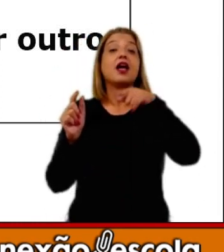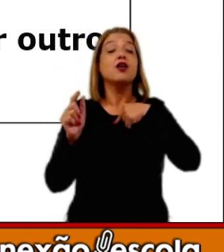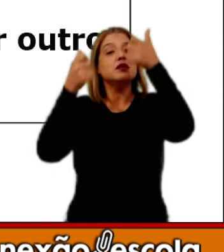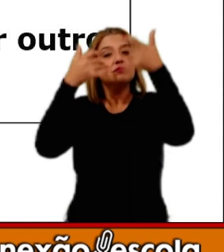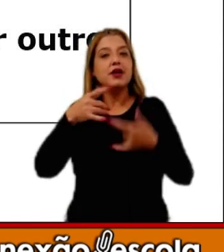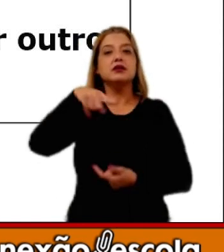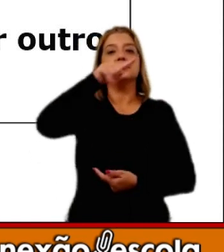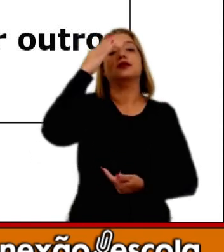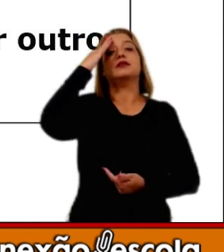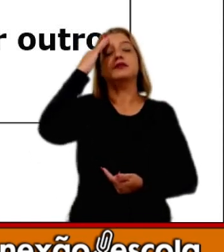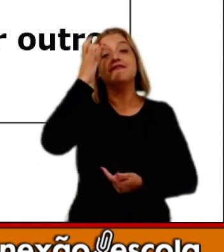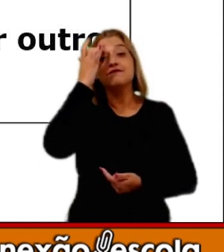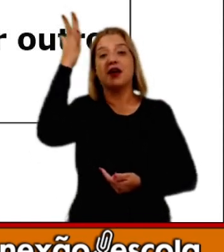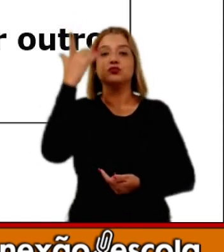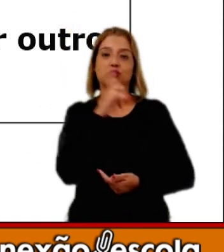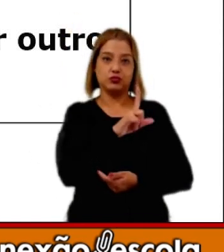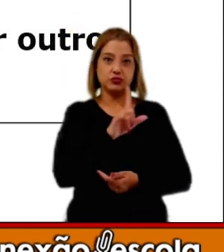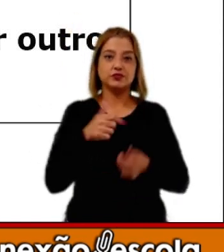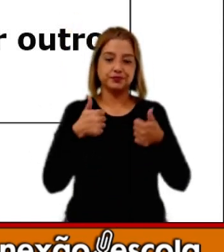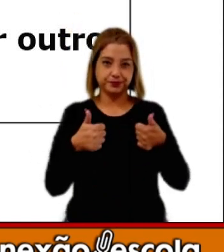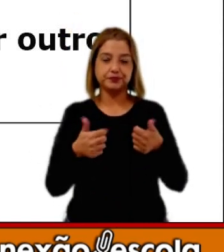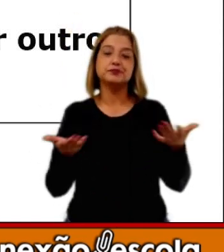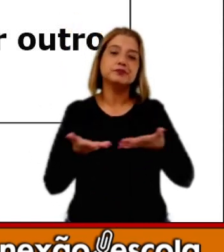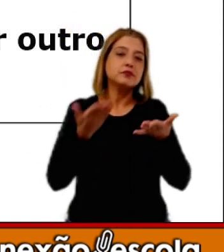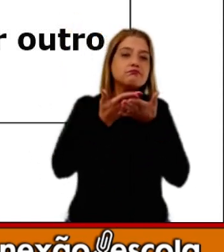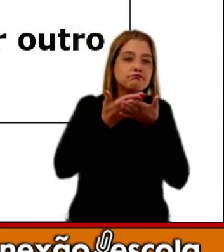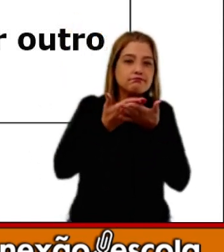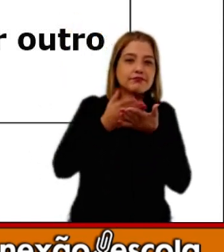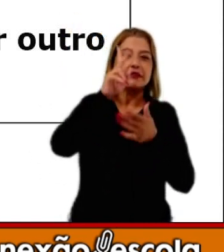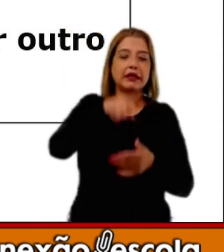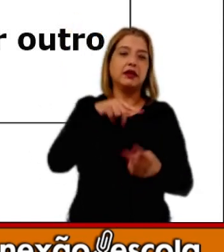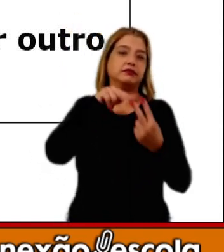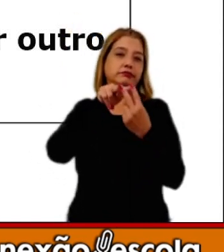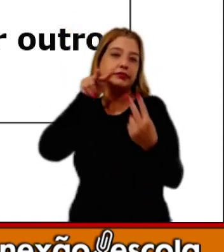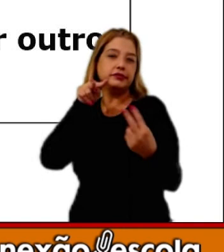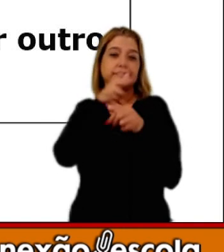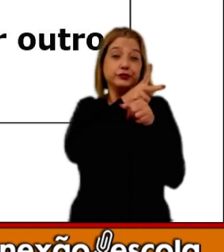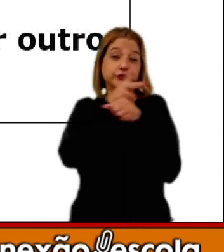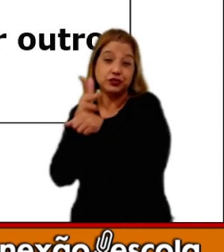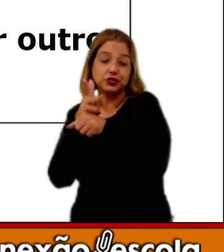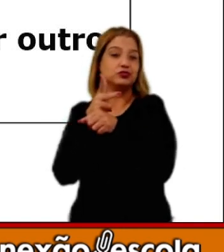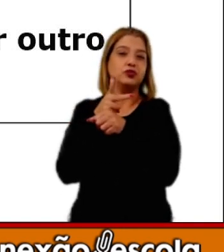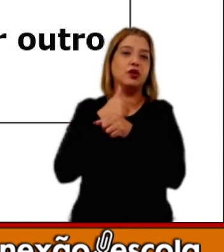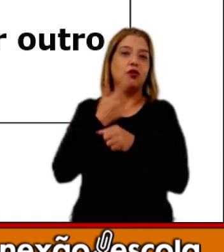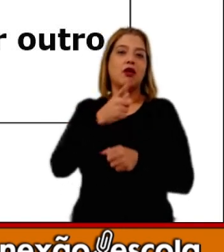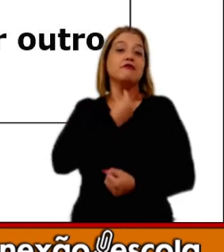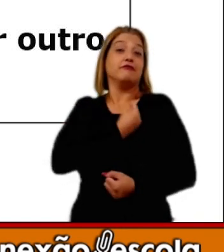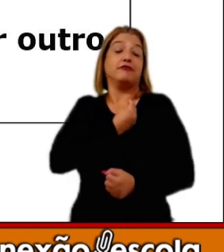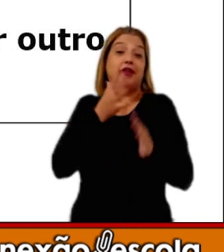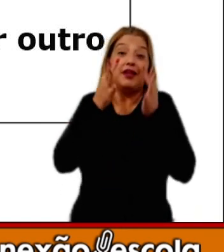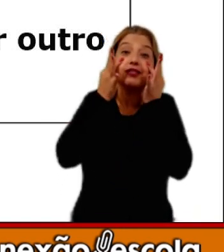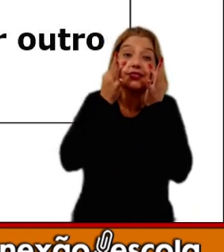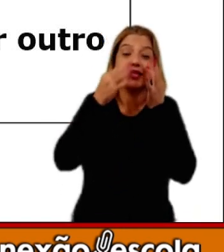facilitar a sua compreensão Tá bom então uma nossa aula que é uma vídeo aula eu não estou no na sala de